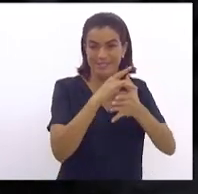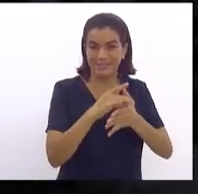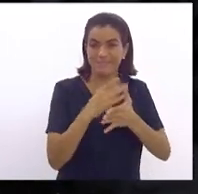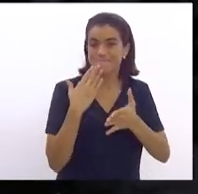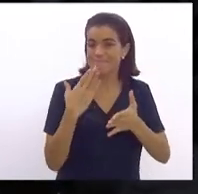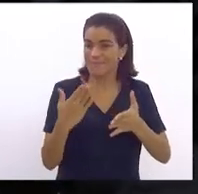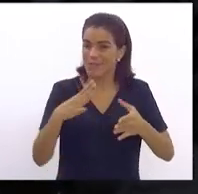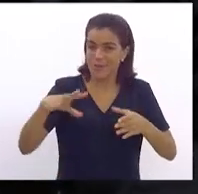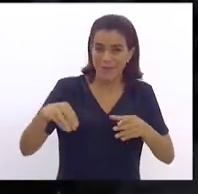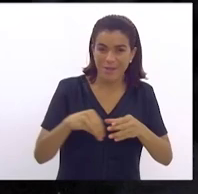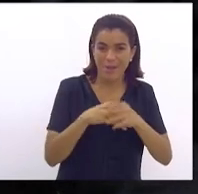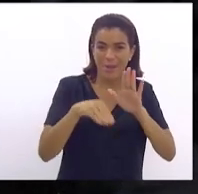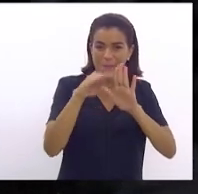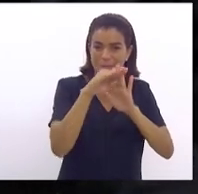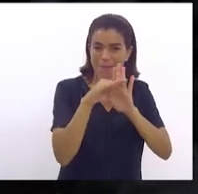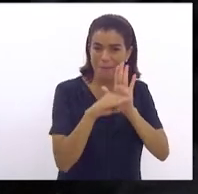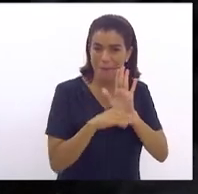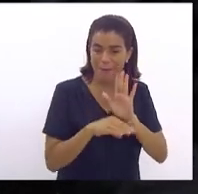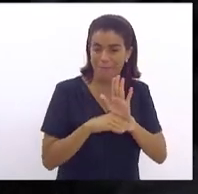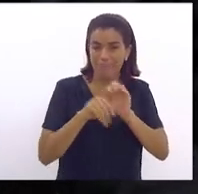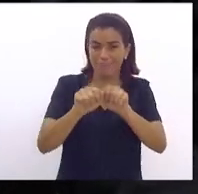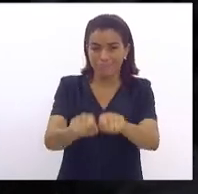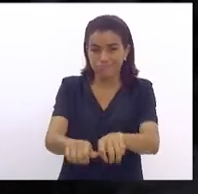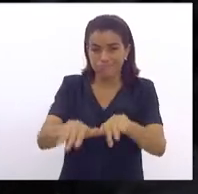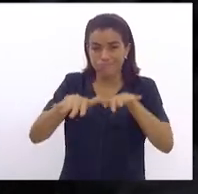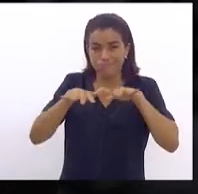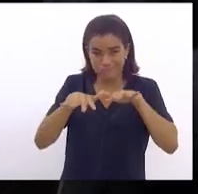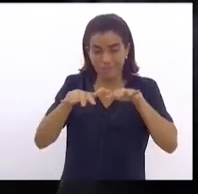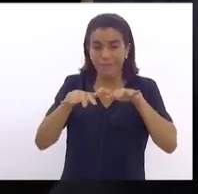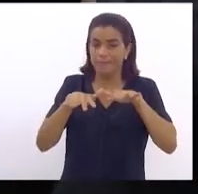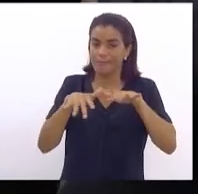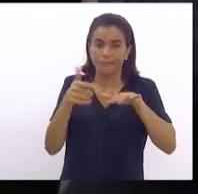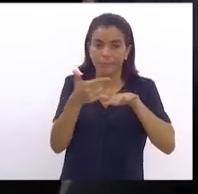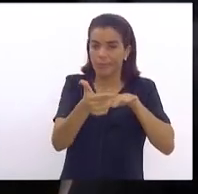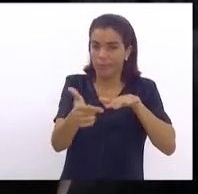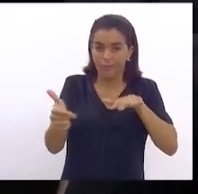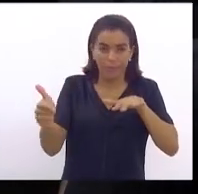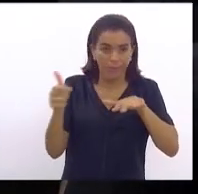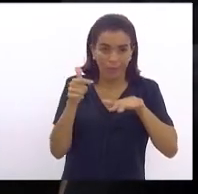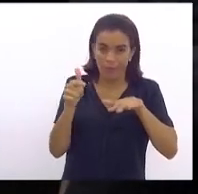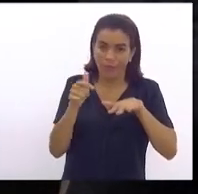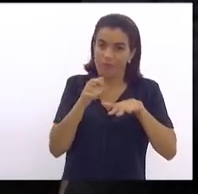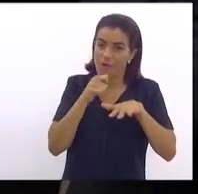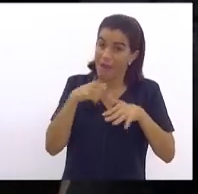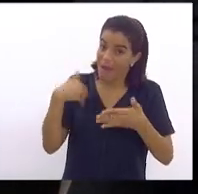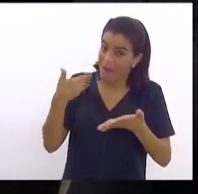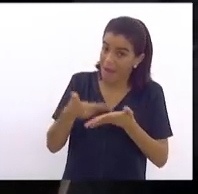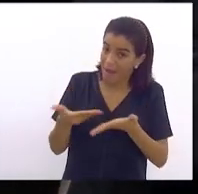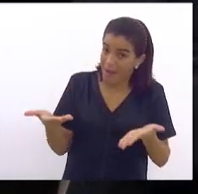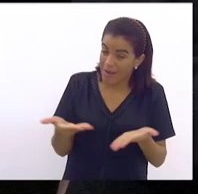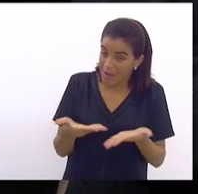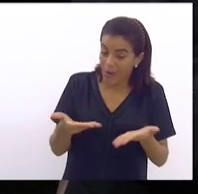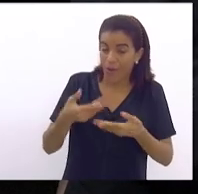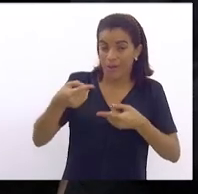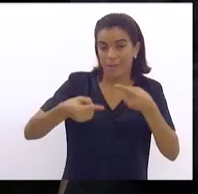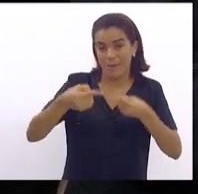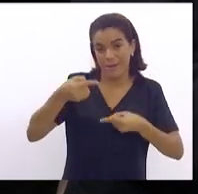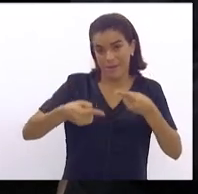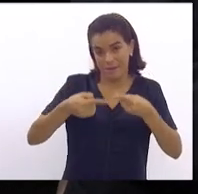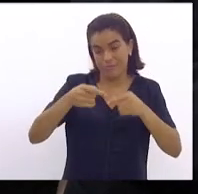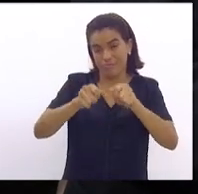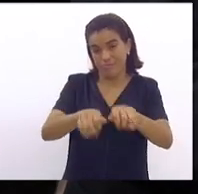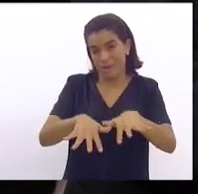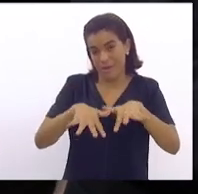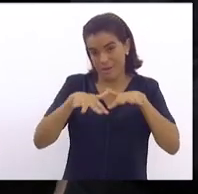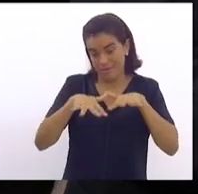inclusão na ordem do dia em sessão plenária, não foi ainda, né, ao debate do nosso